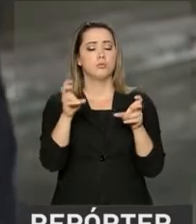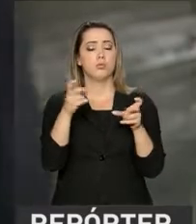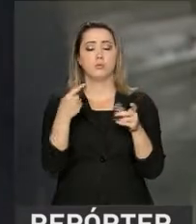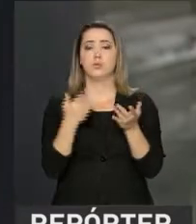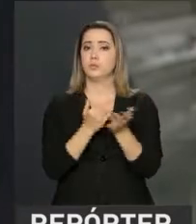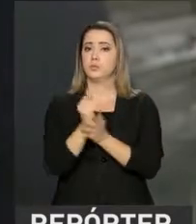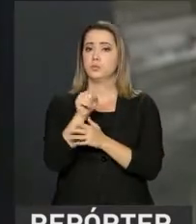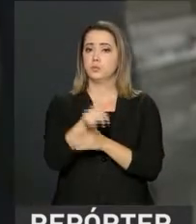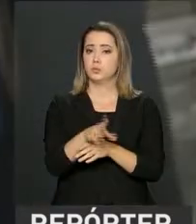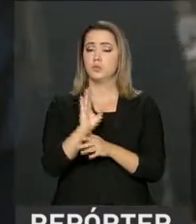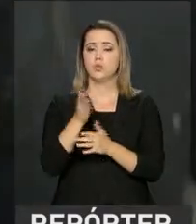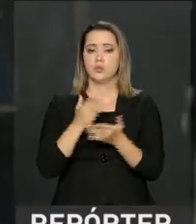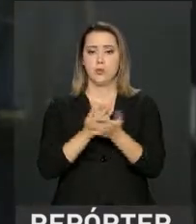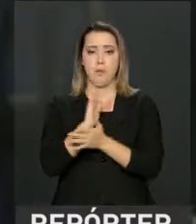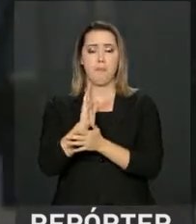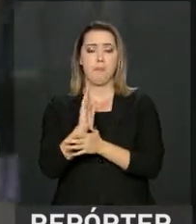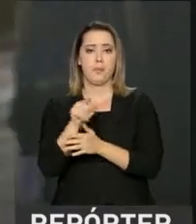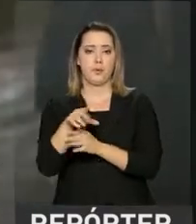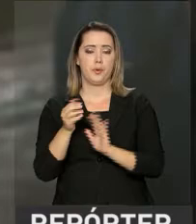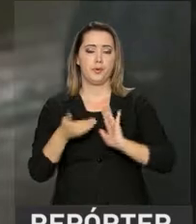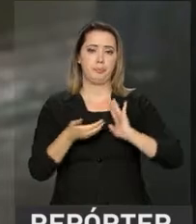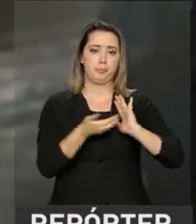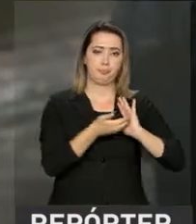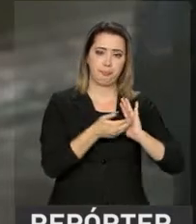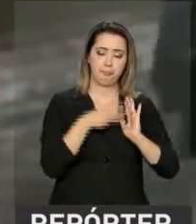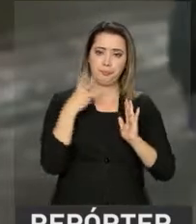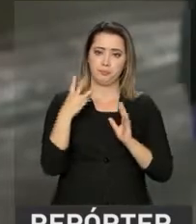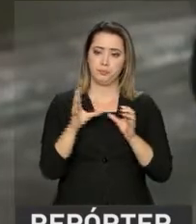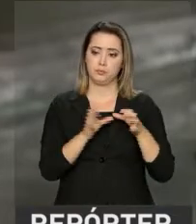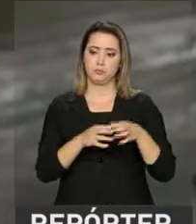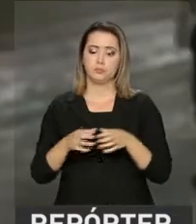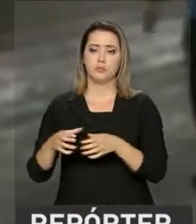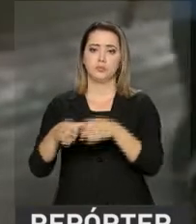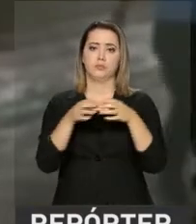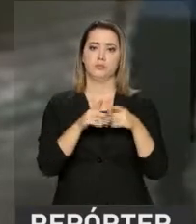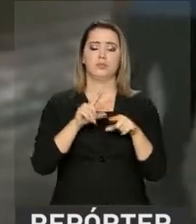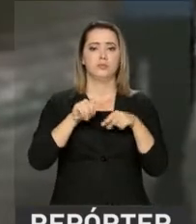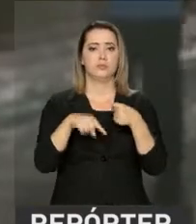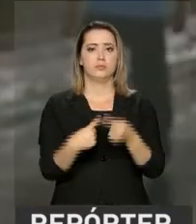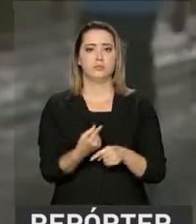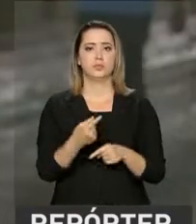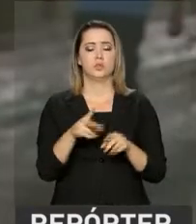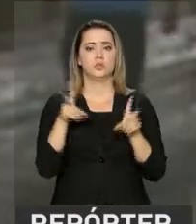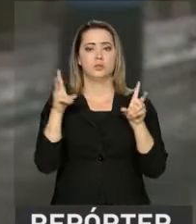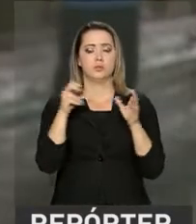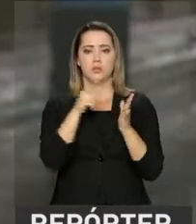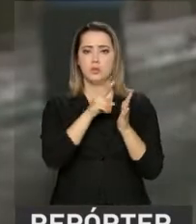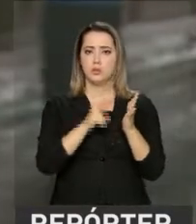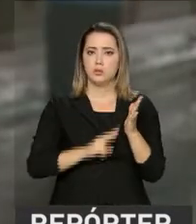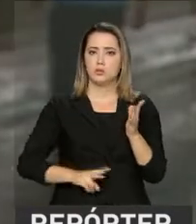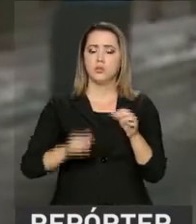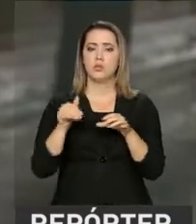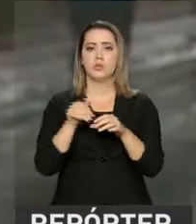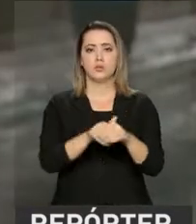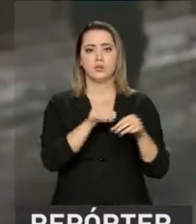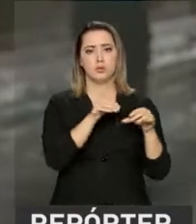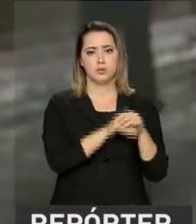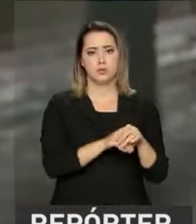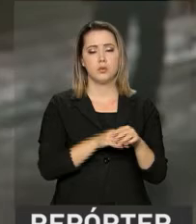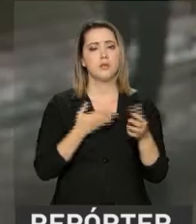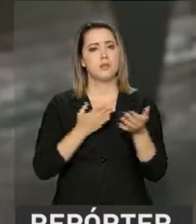que já passou pela Câmara dos Deputados e por três comissões no Senado. E depois do texto original ser votado